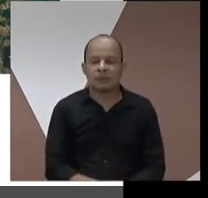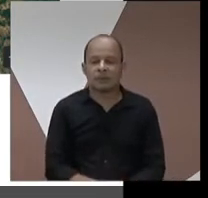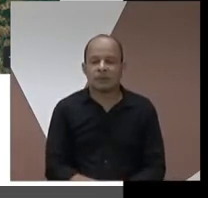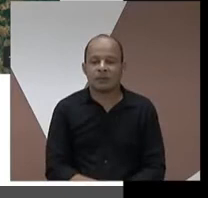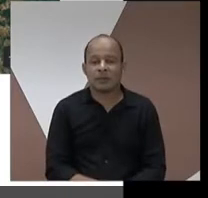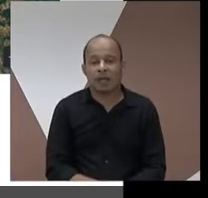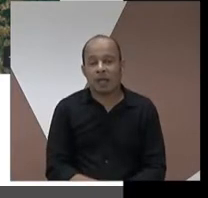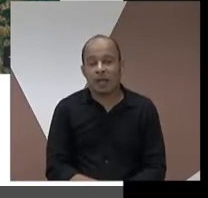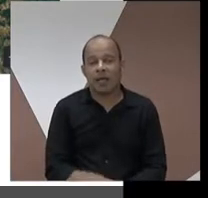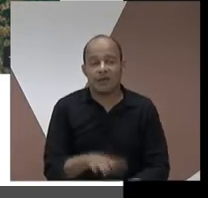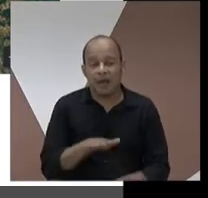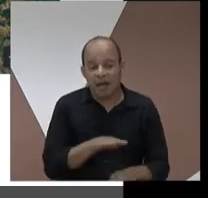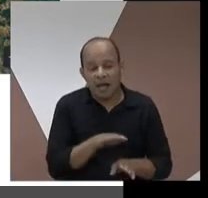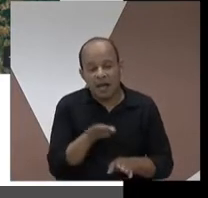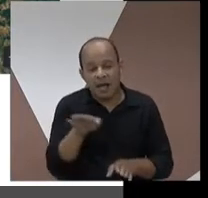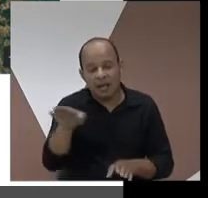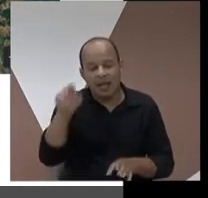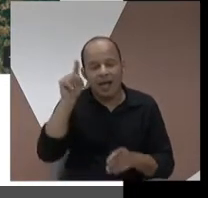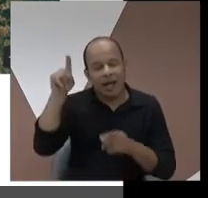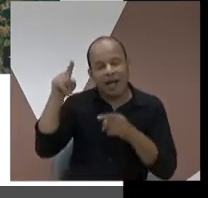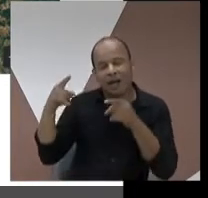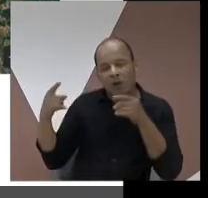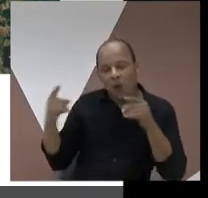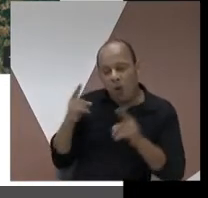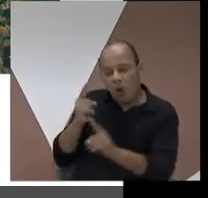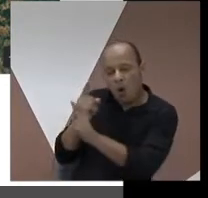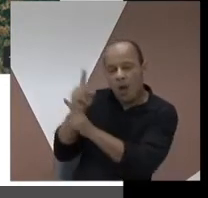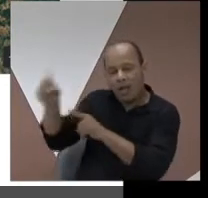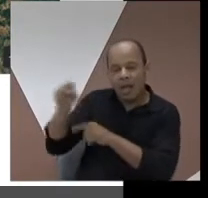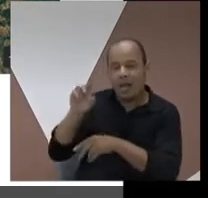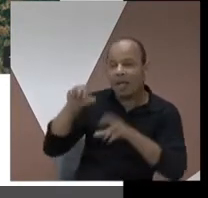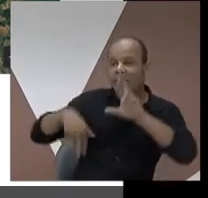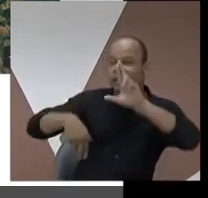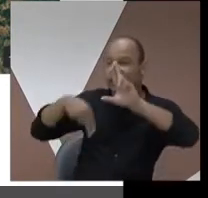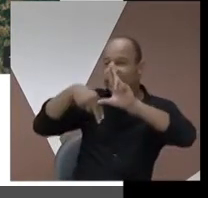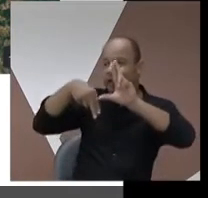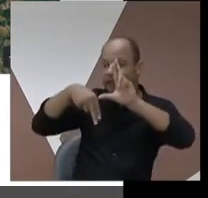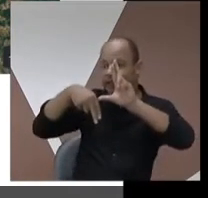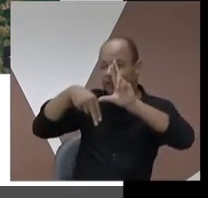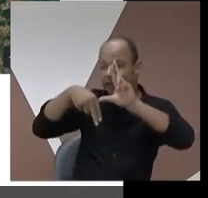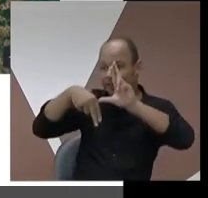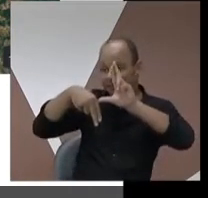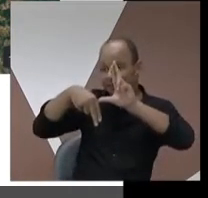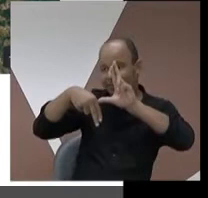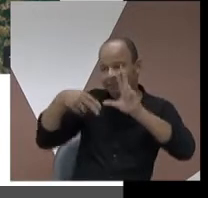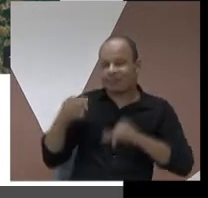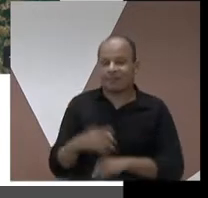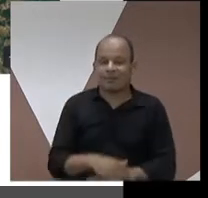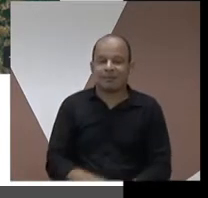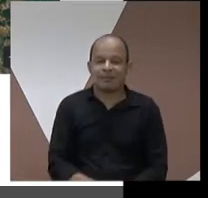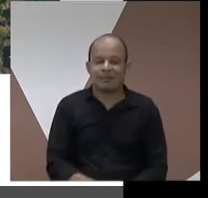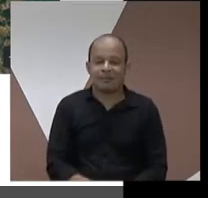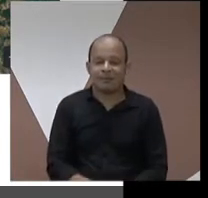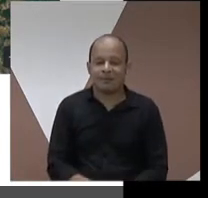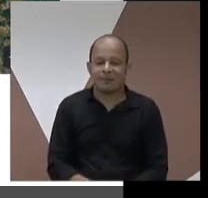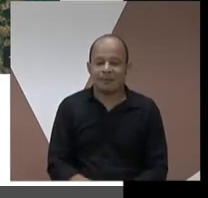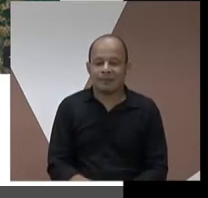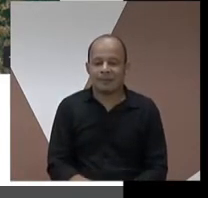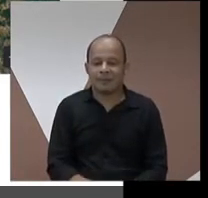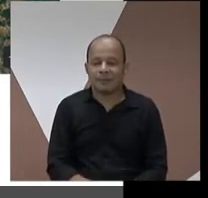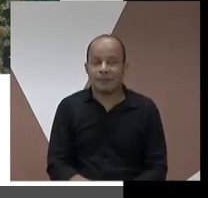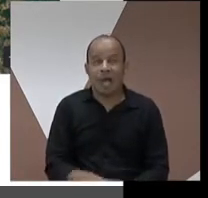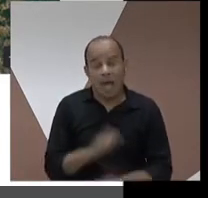conectando lá em cima, em Ribeirão das Neves, né? Então, essa é a nova proposta que nos foi entregue no dia